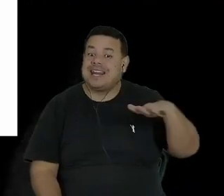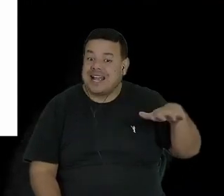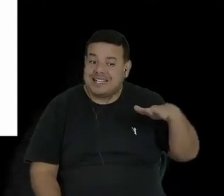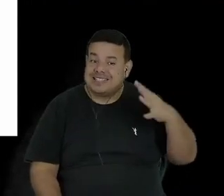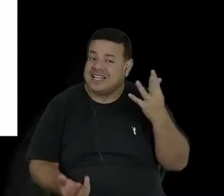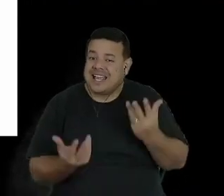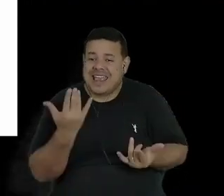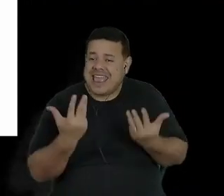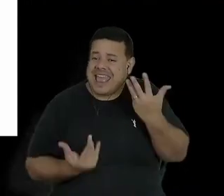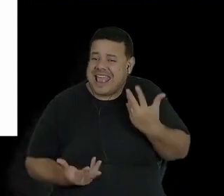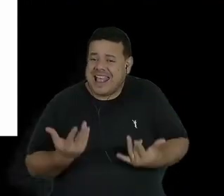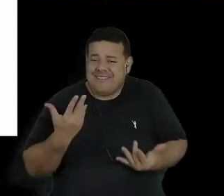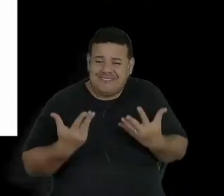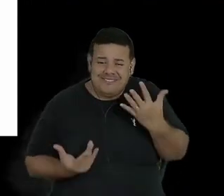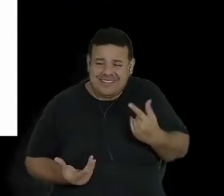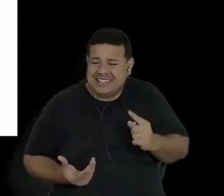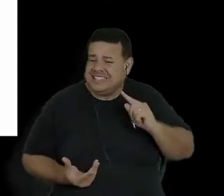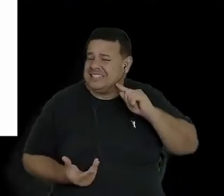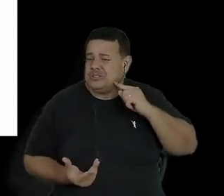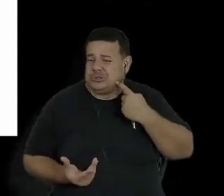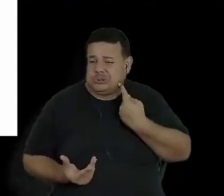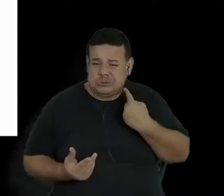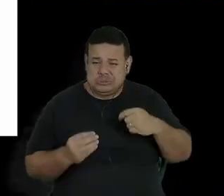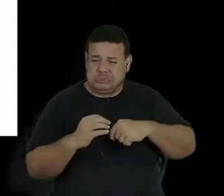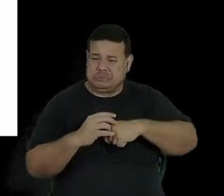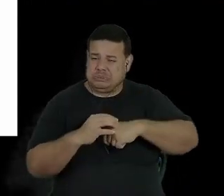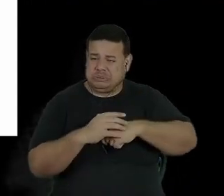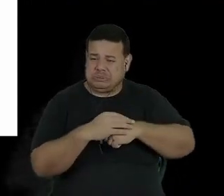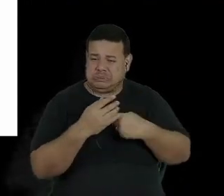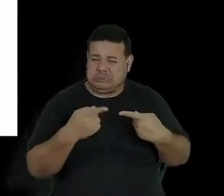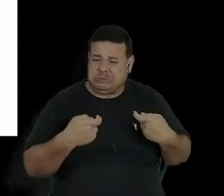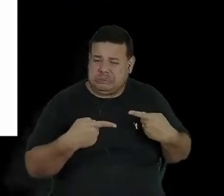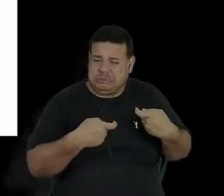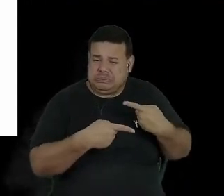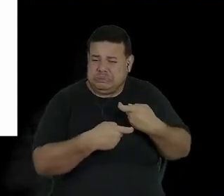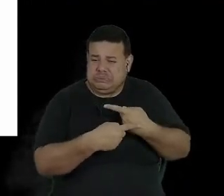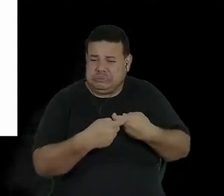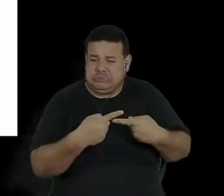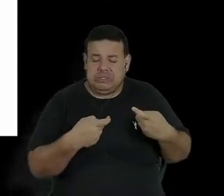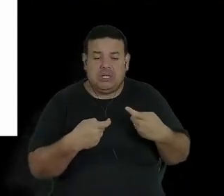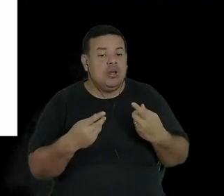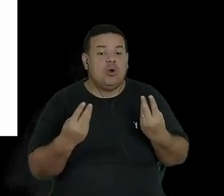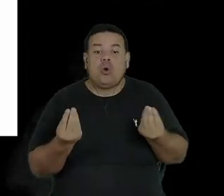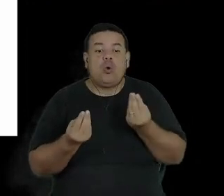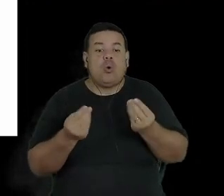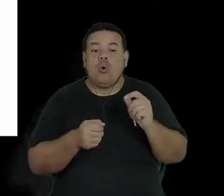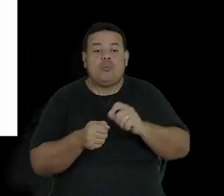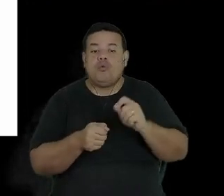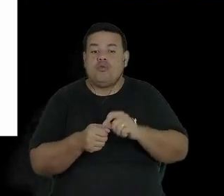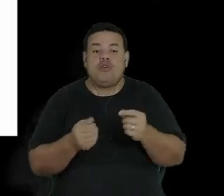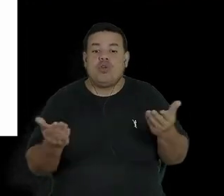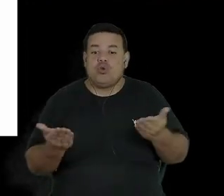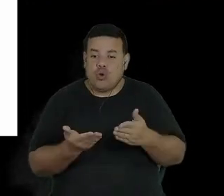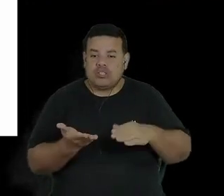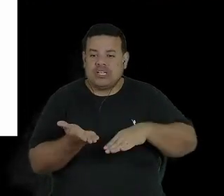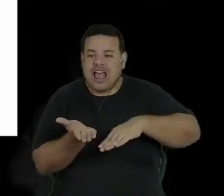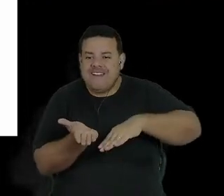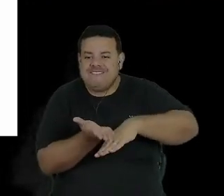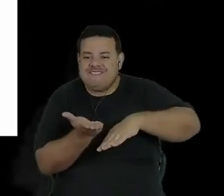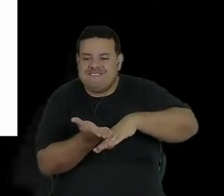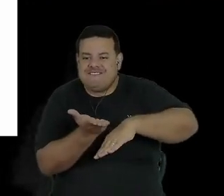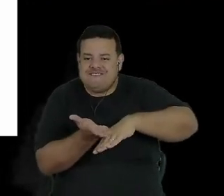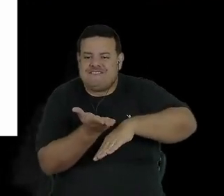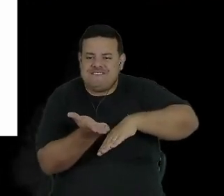toda contaminada, com colonização de micro-organismos. Como que é feito hoje? É feito debridado, é raspado